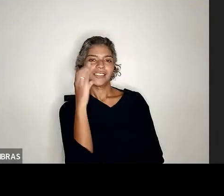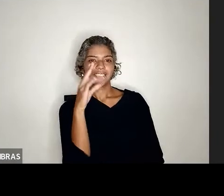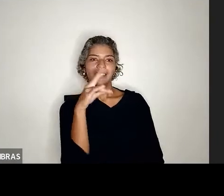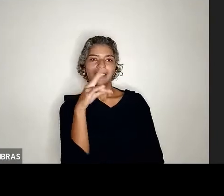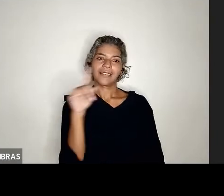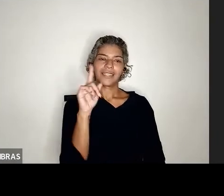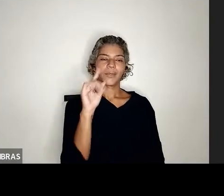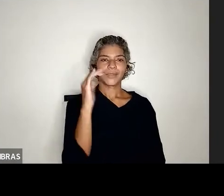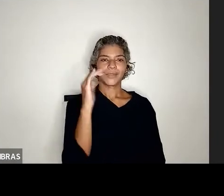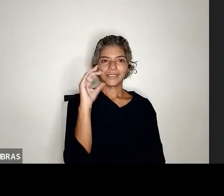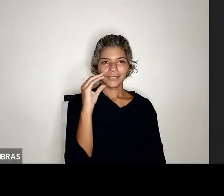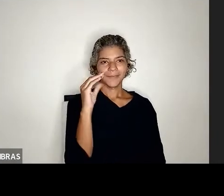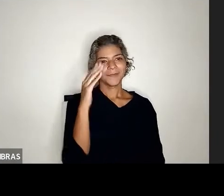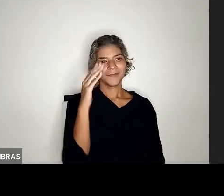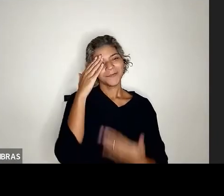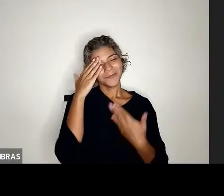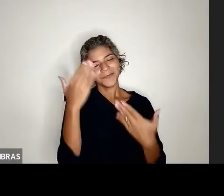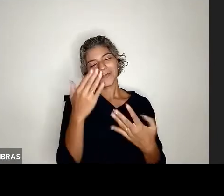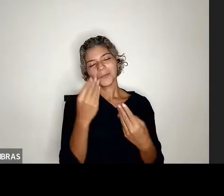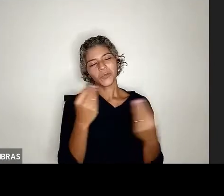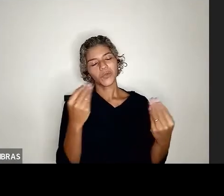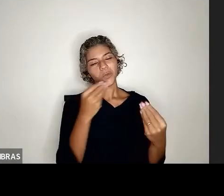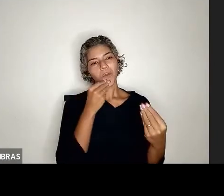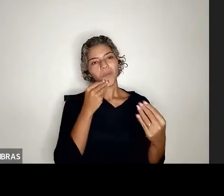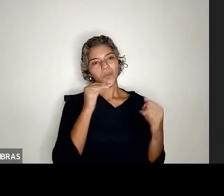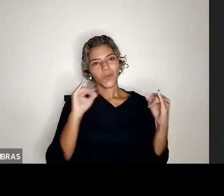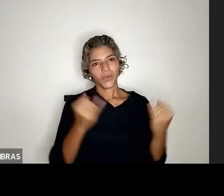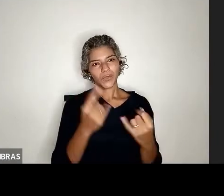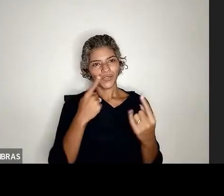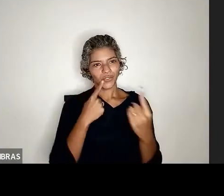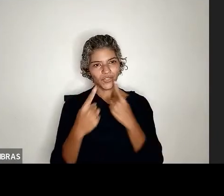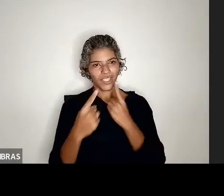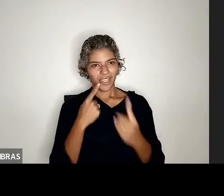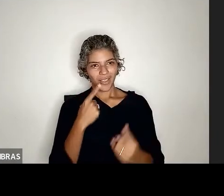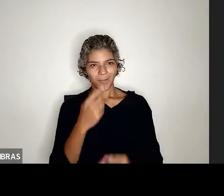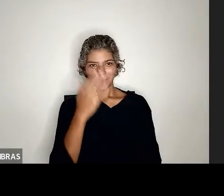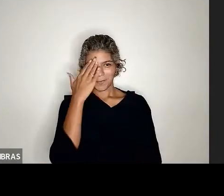e agradeço muitíssimo essa oportunidade desse diálogo. Muito obrigada.